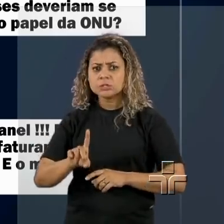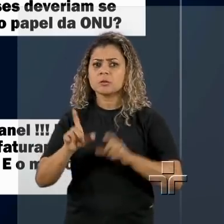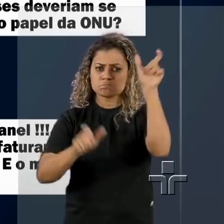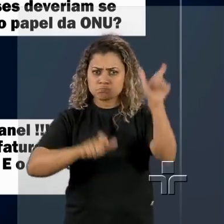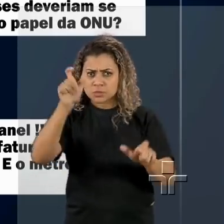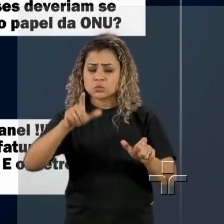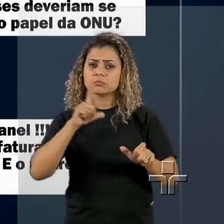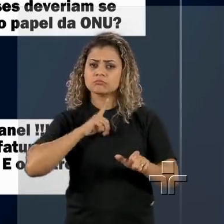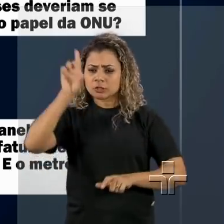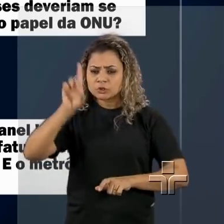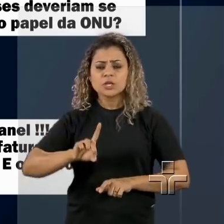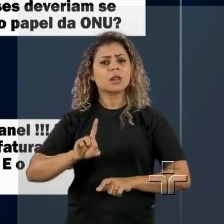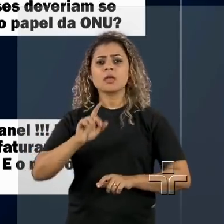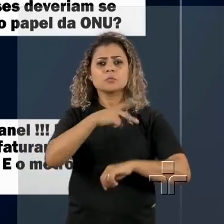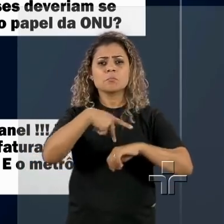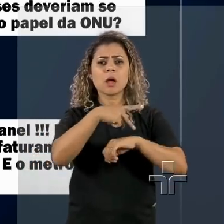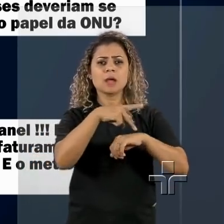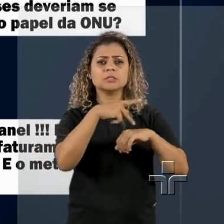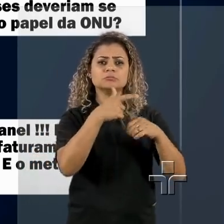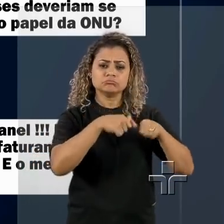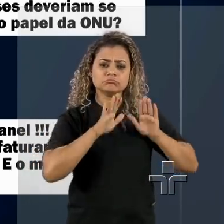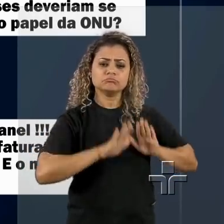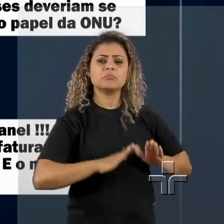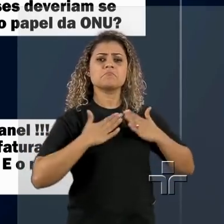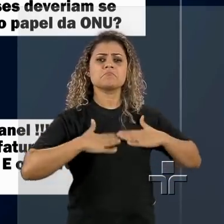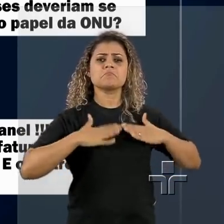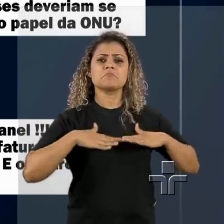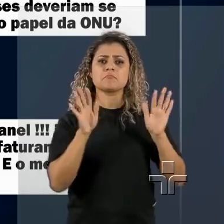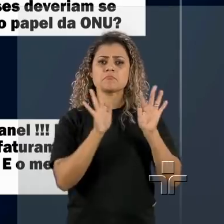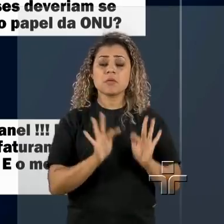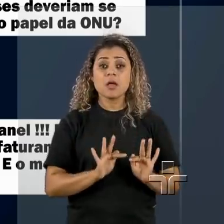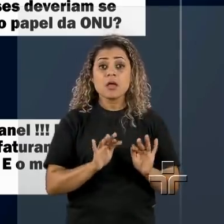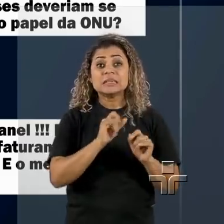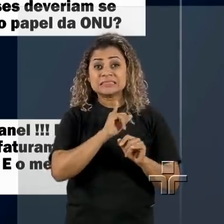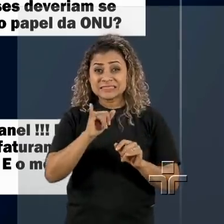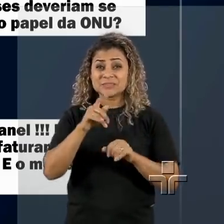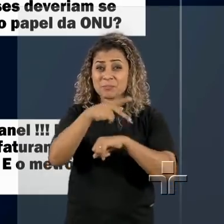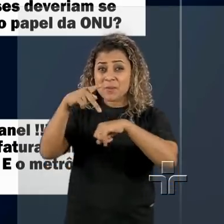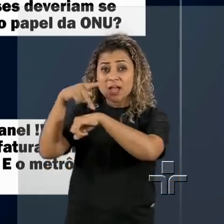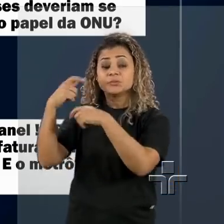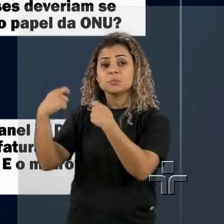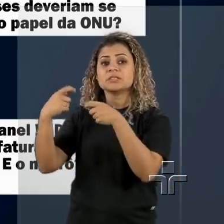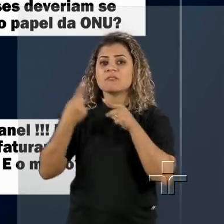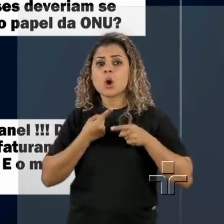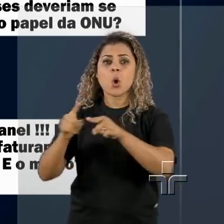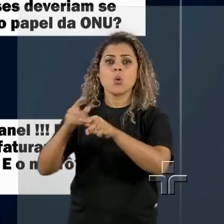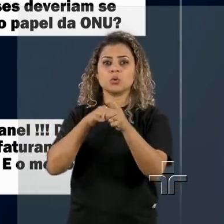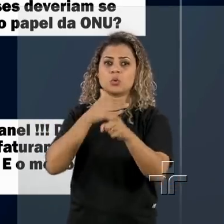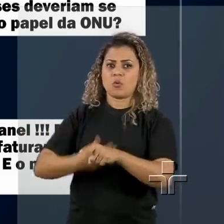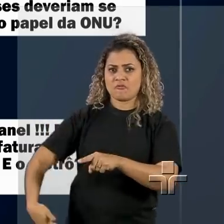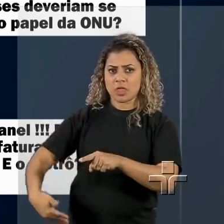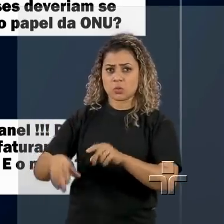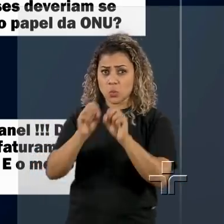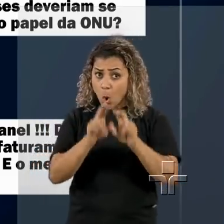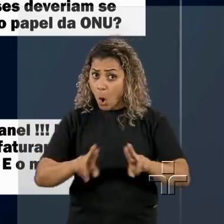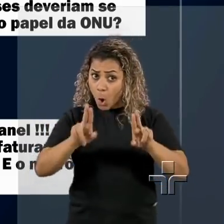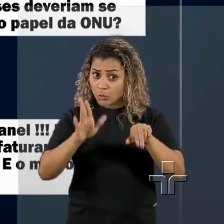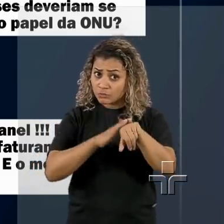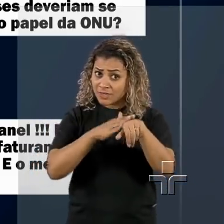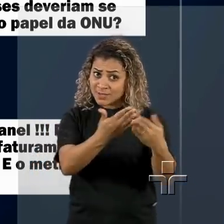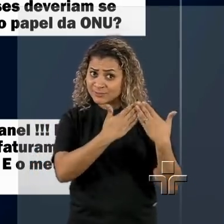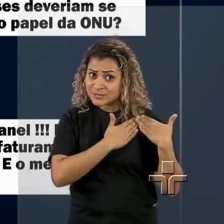ar com o Cartão Verde. Temos o Zenon, ex-jogador e campeão brasileiro paulista, como convidado. Obrigada, Bom Vladir. jornal, sempre um Daqui a prazer. pouco estaremos com você. E